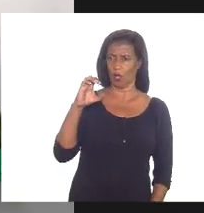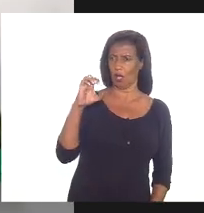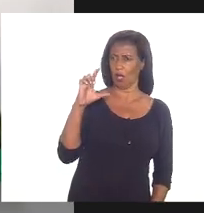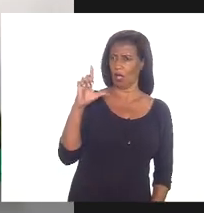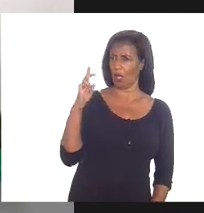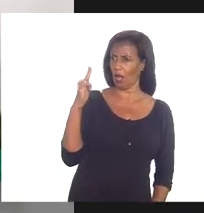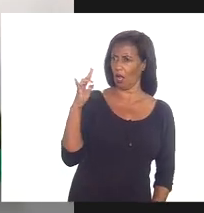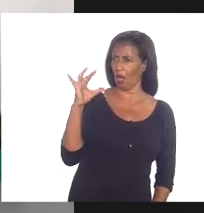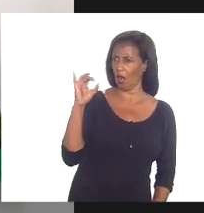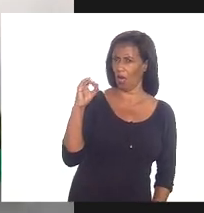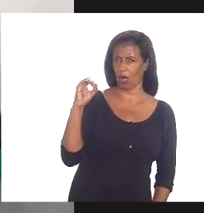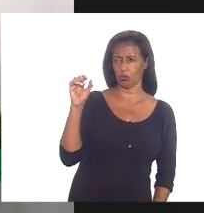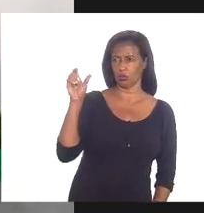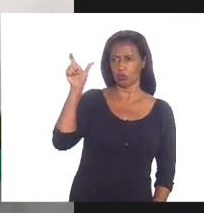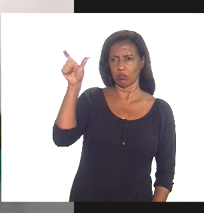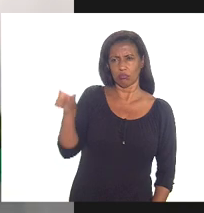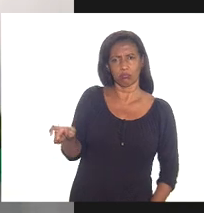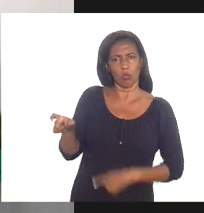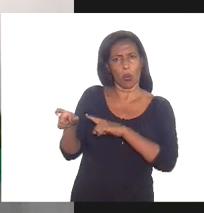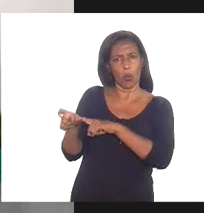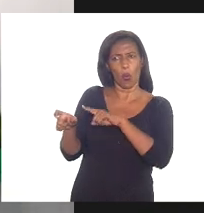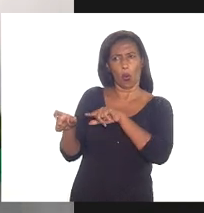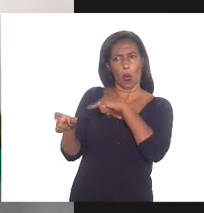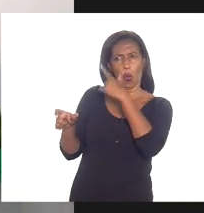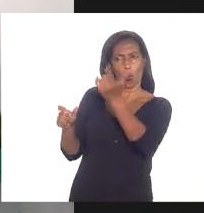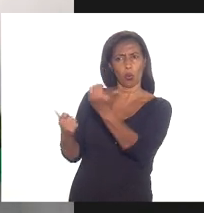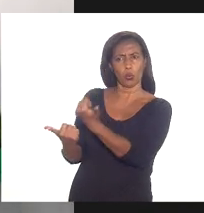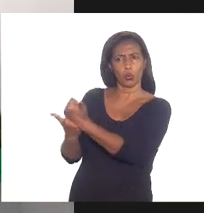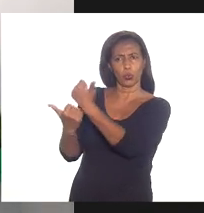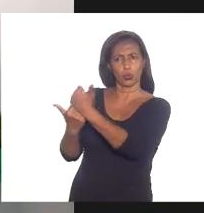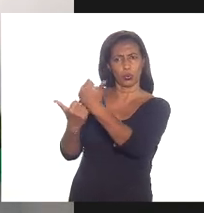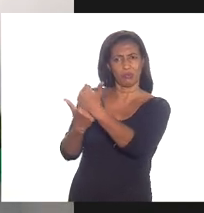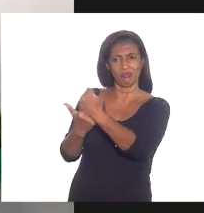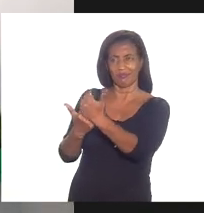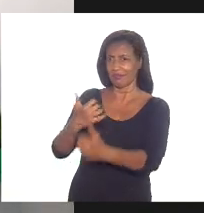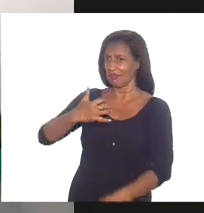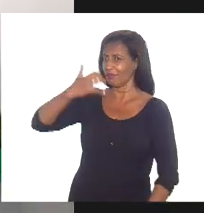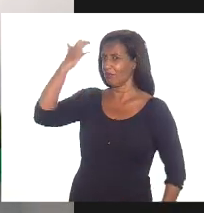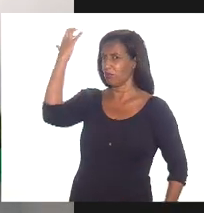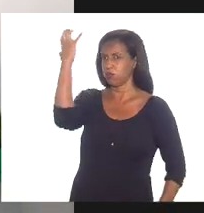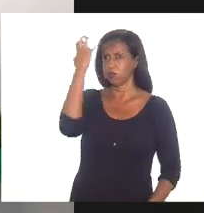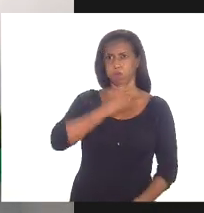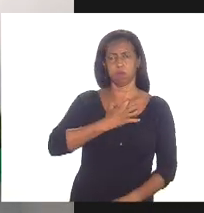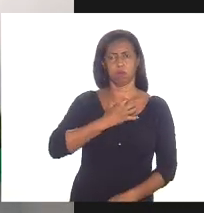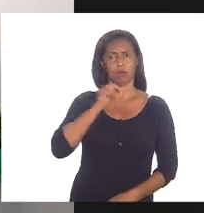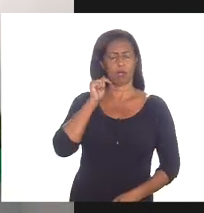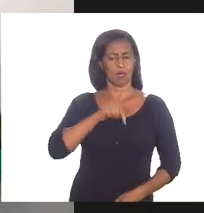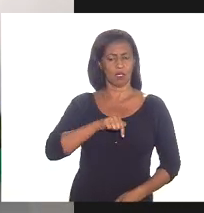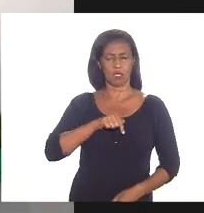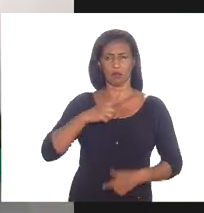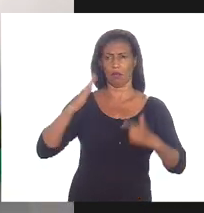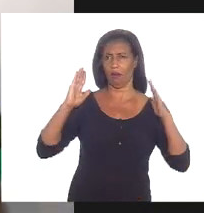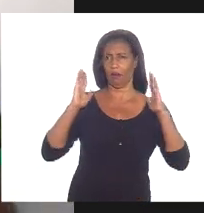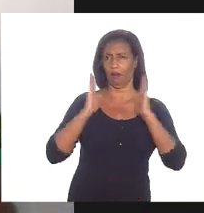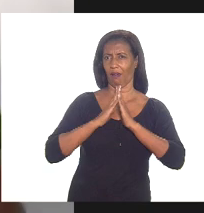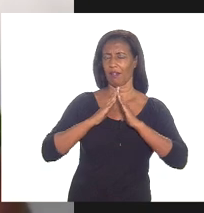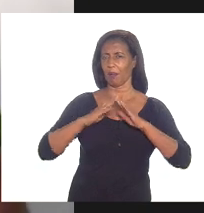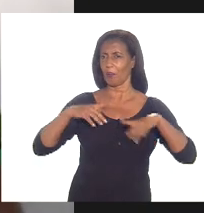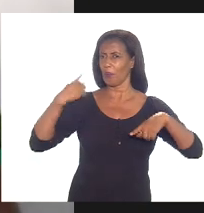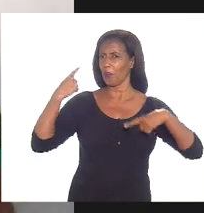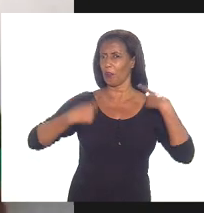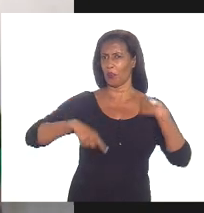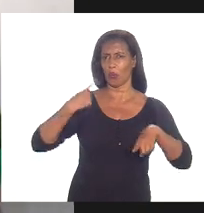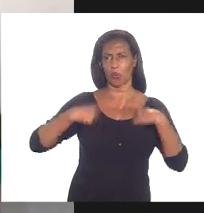sua pessoa ou por intermediários. Eu acho gravíssimo. Essa é uma casa política que tem